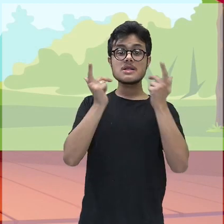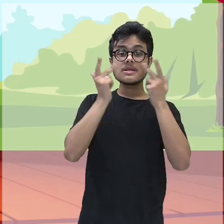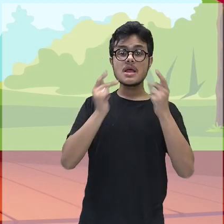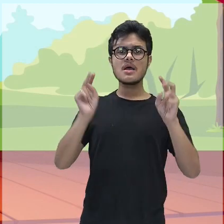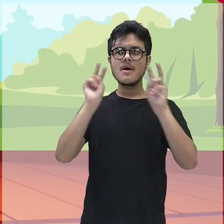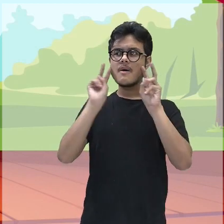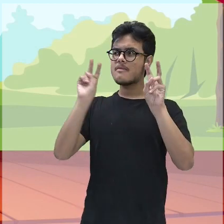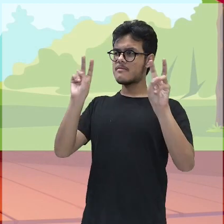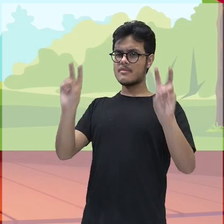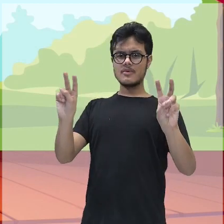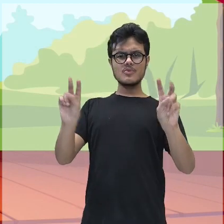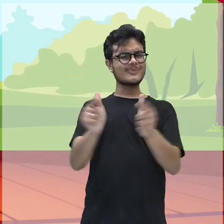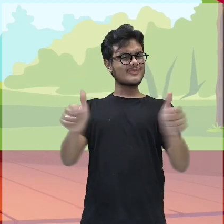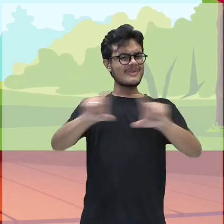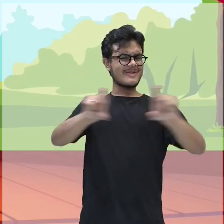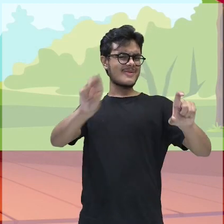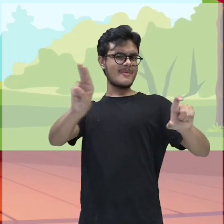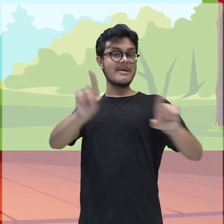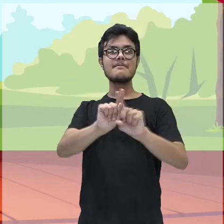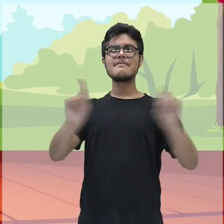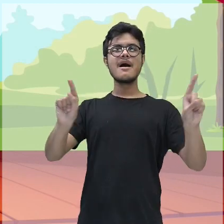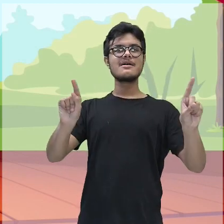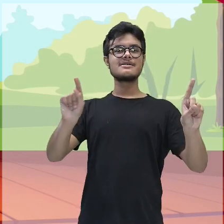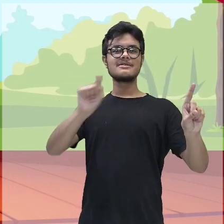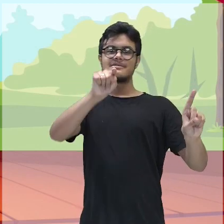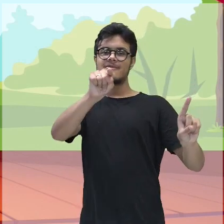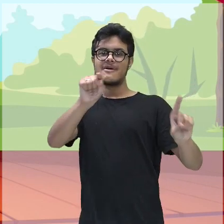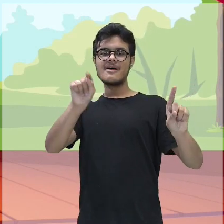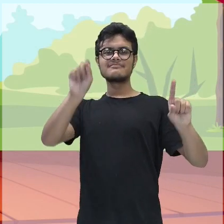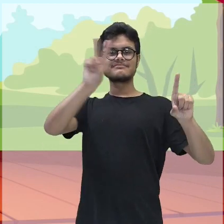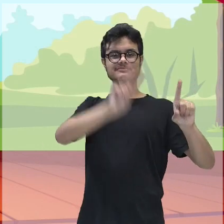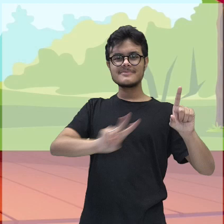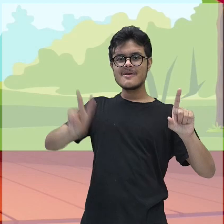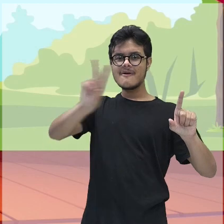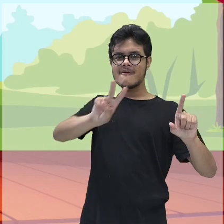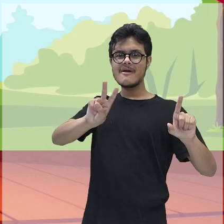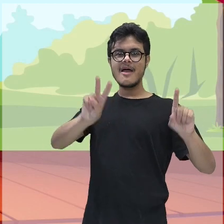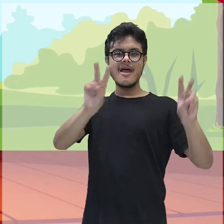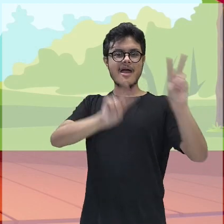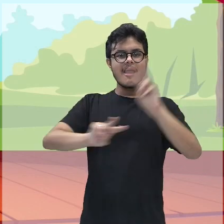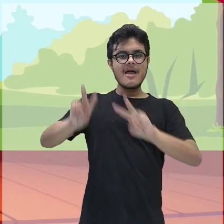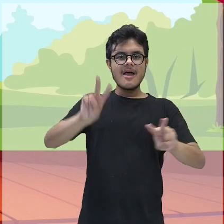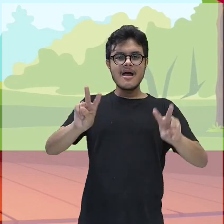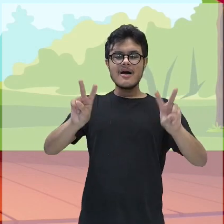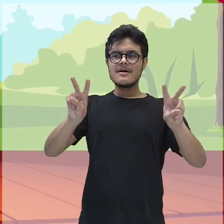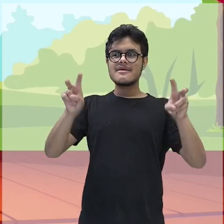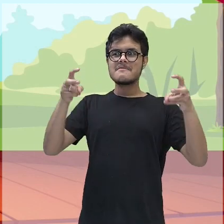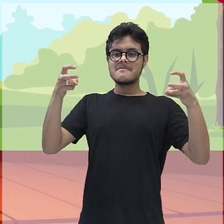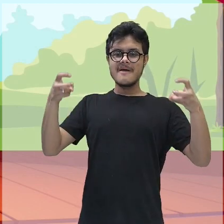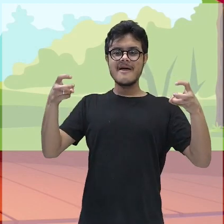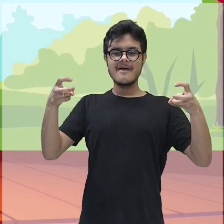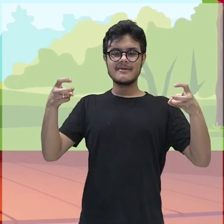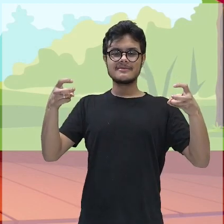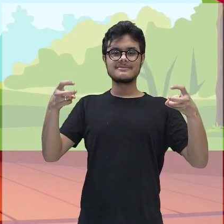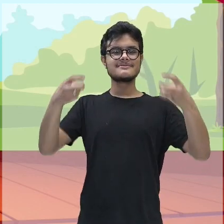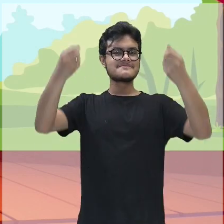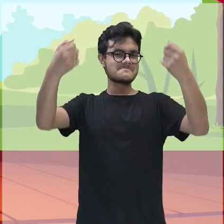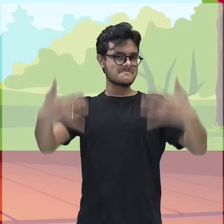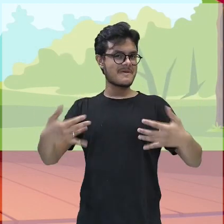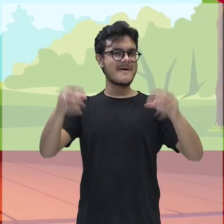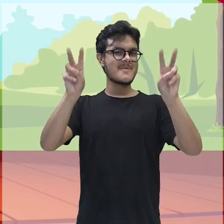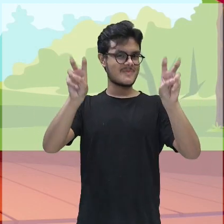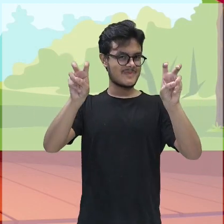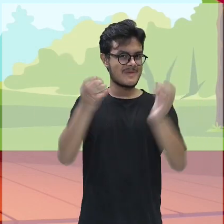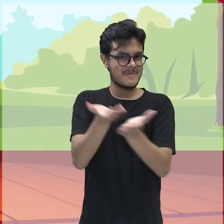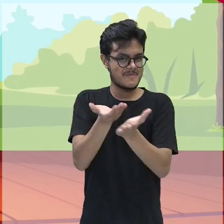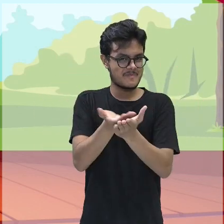observando, vocês já devem ter uma ideia do que nós vamos falar na nossa aula de hoje. E continuando essa questão